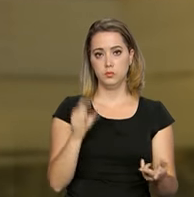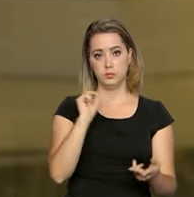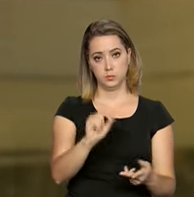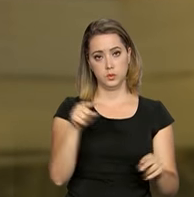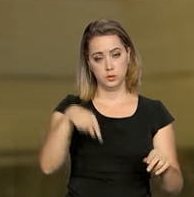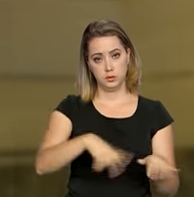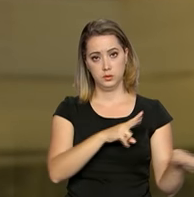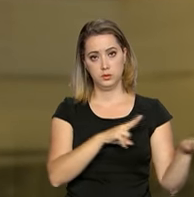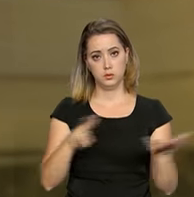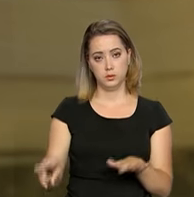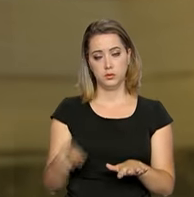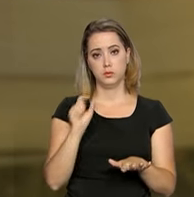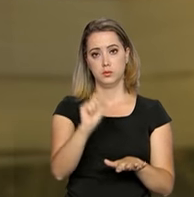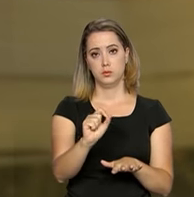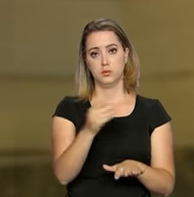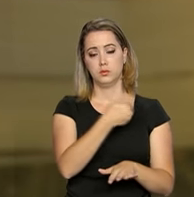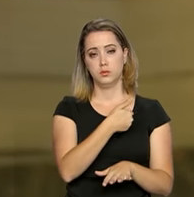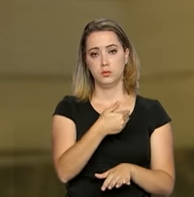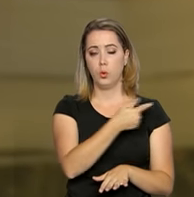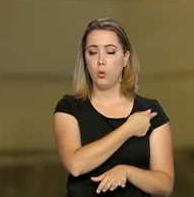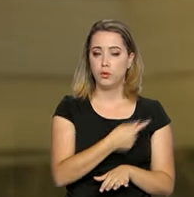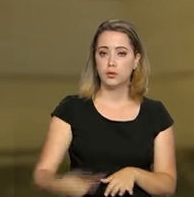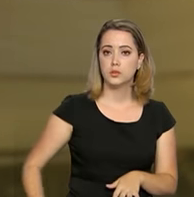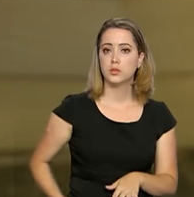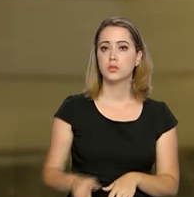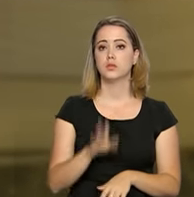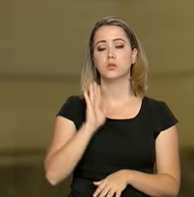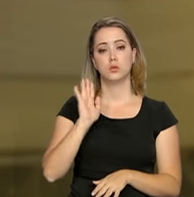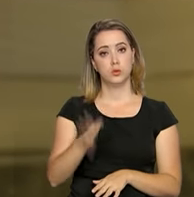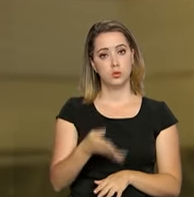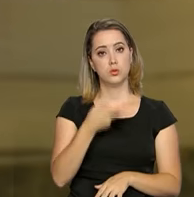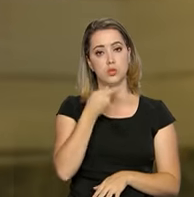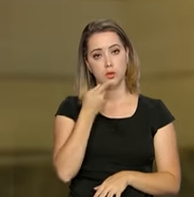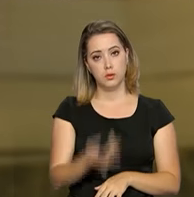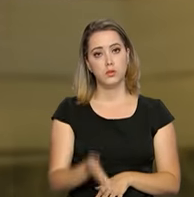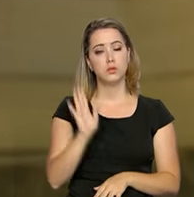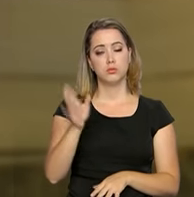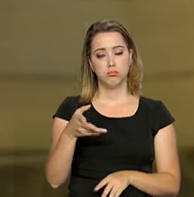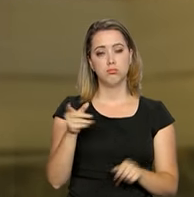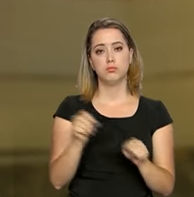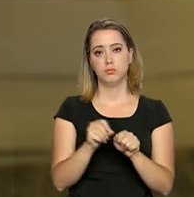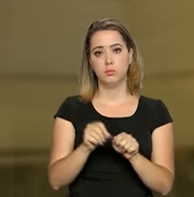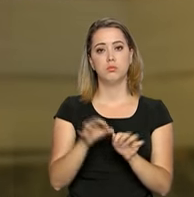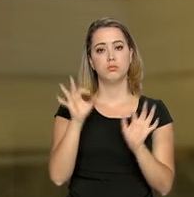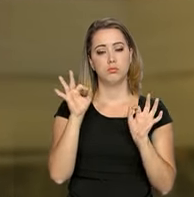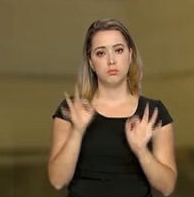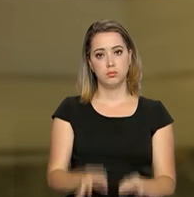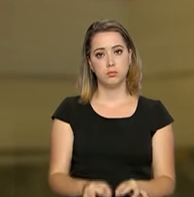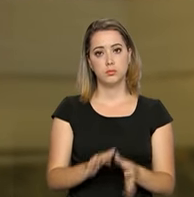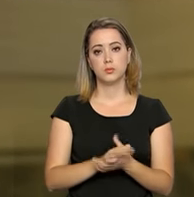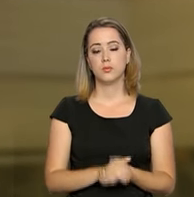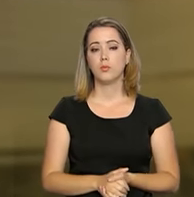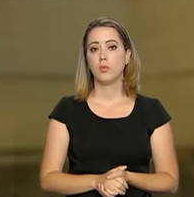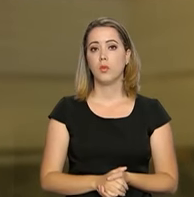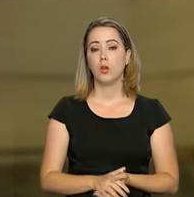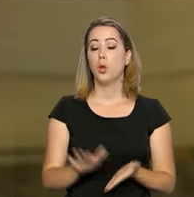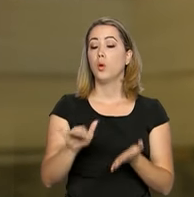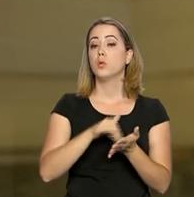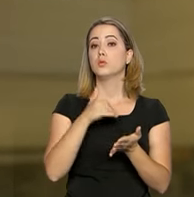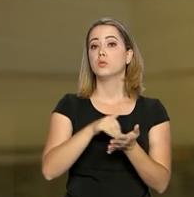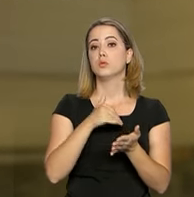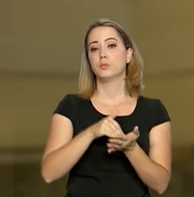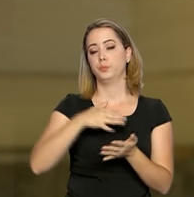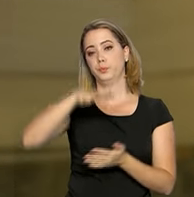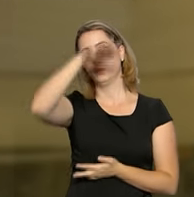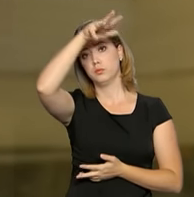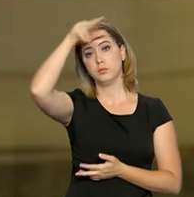nesta segunda-feira o governador José Melo de Oliveira disse que vai fazer o secretário de segurança pública do Estado